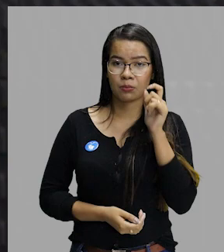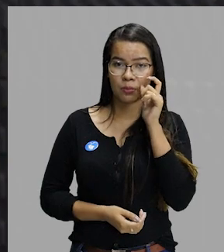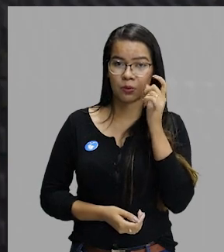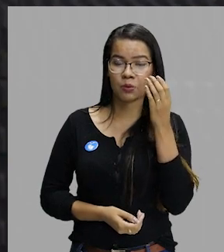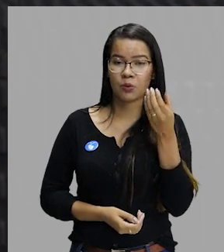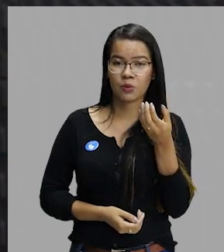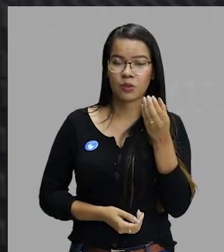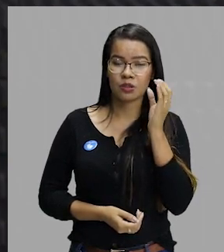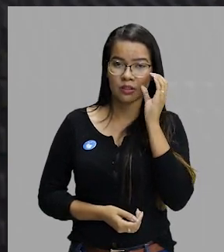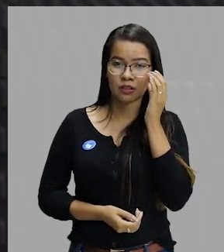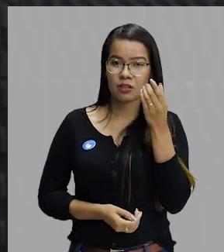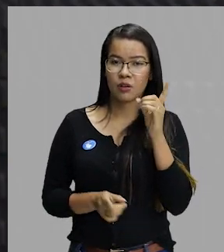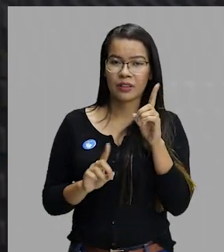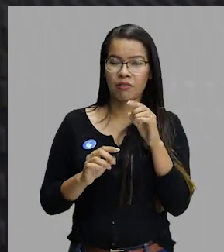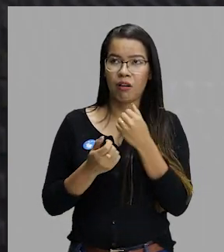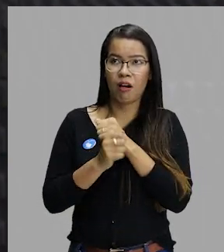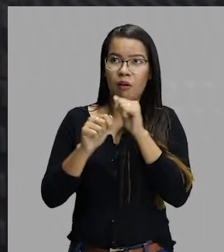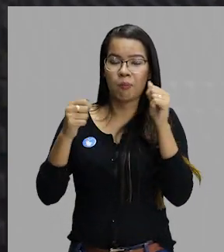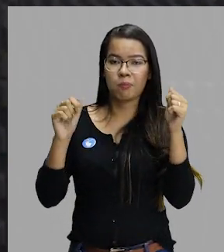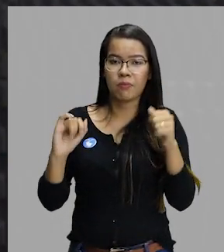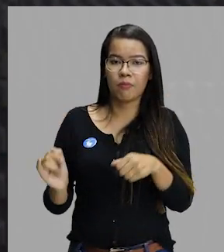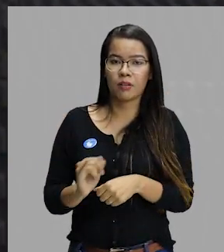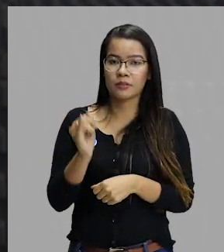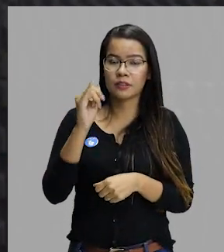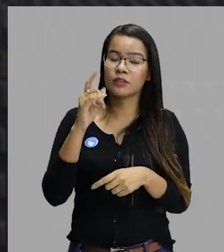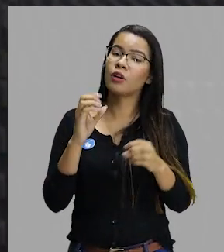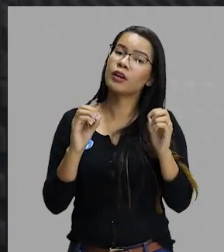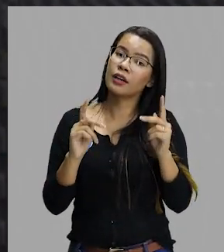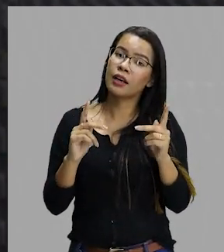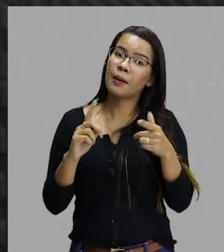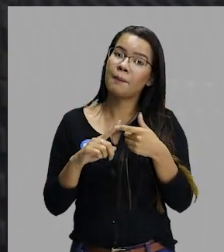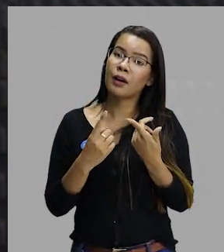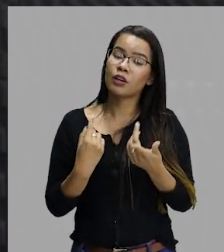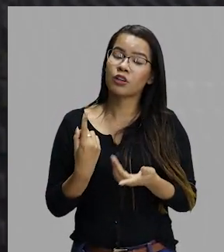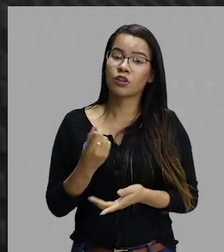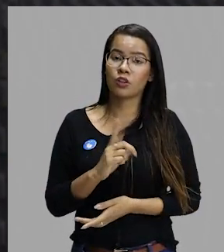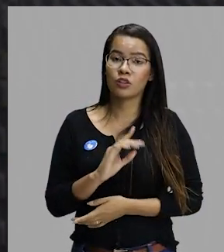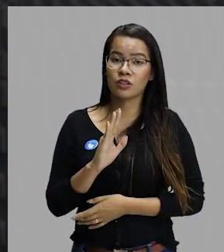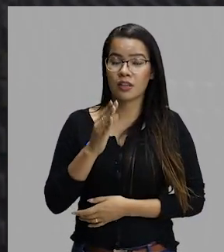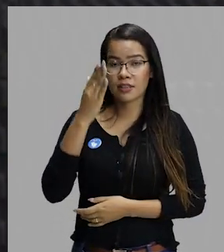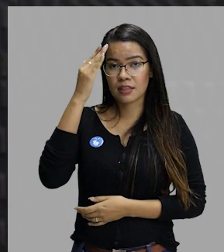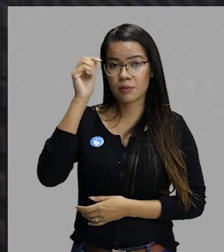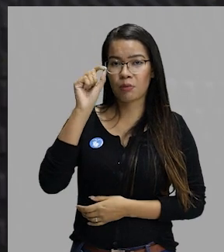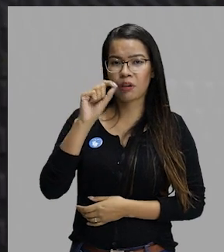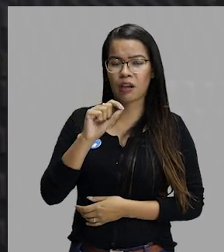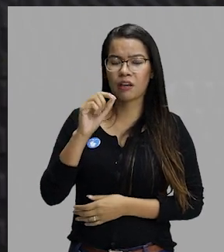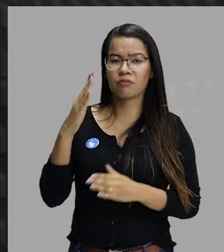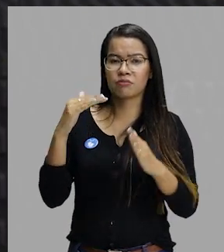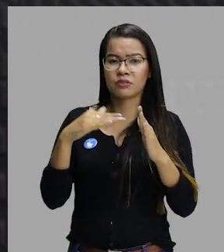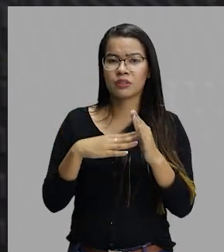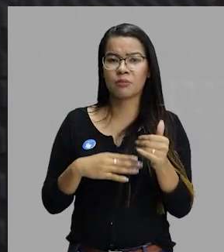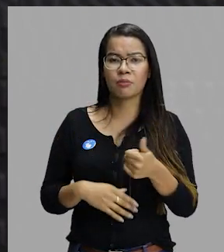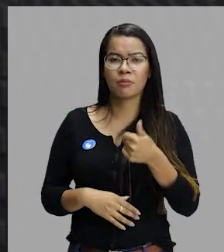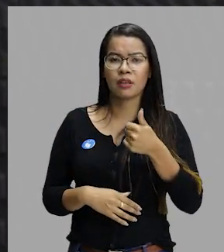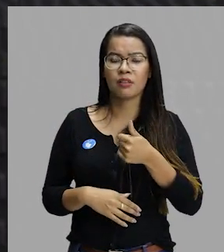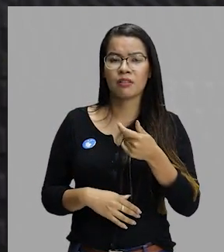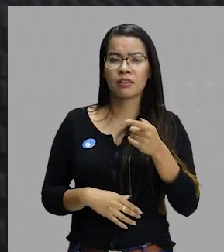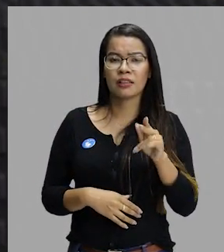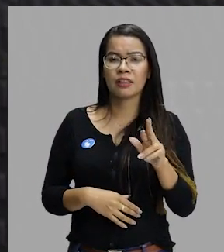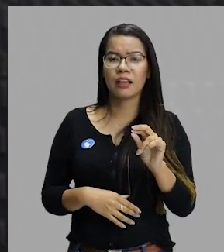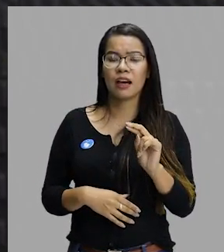isso aqui não é tão importante assim. Ok? Então, a gente já sabe o que é uma função do primeiro grau, já sabemos